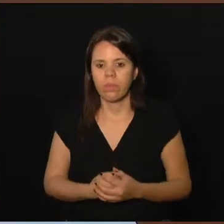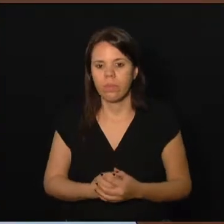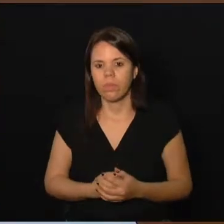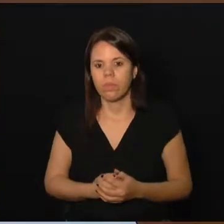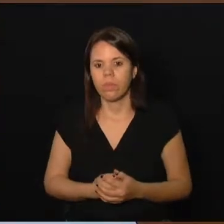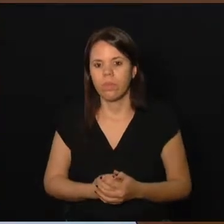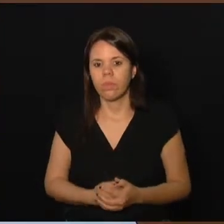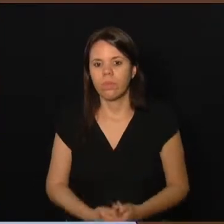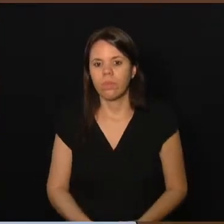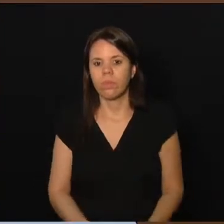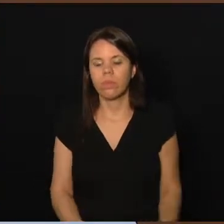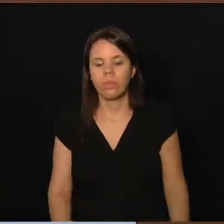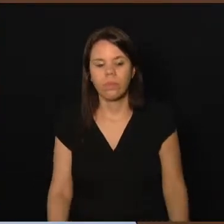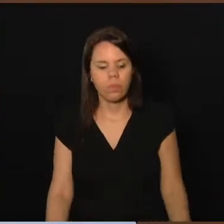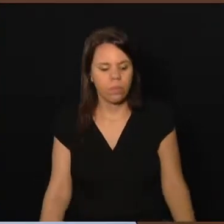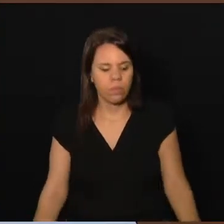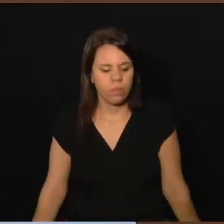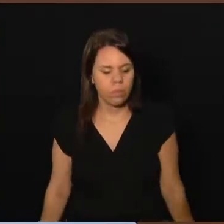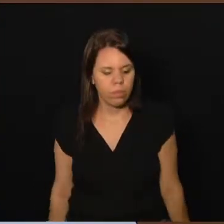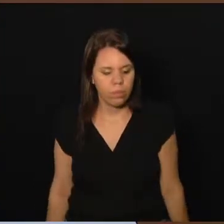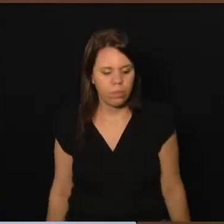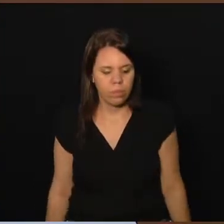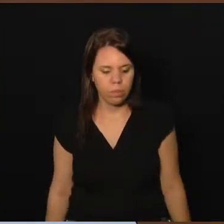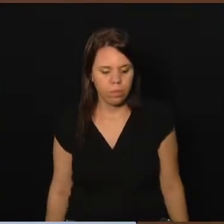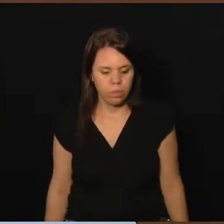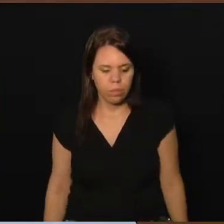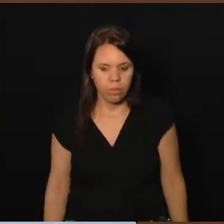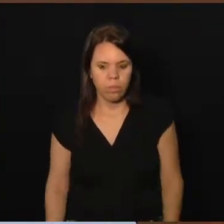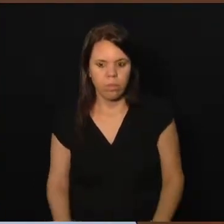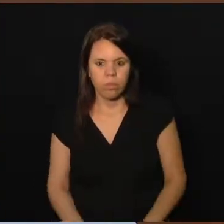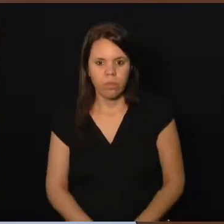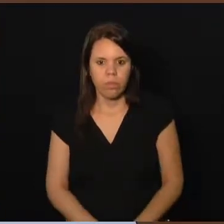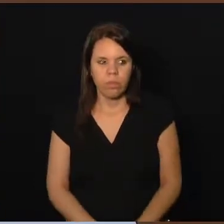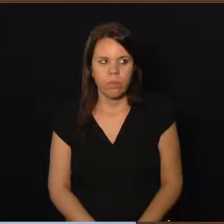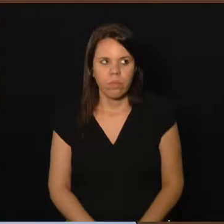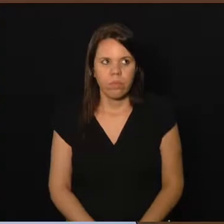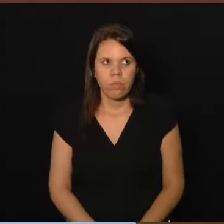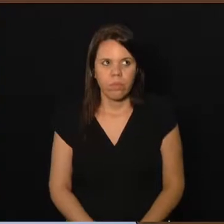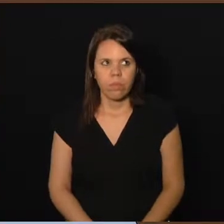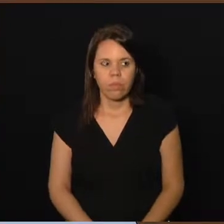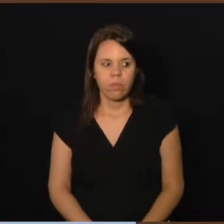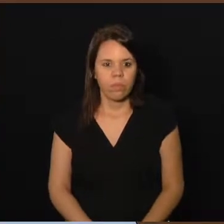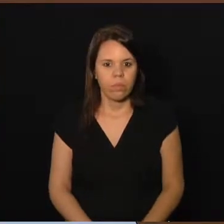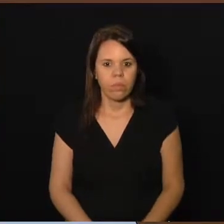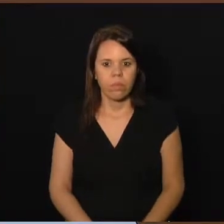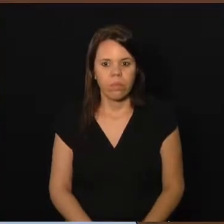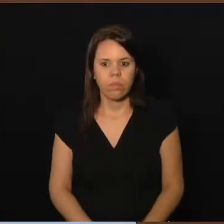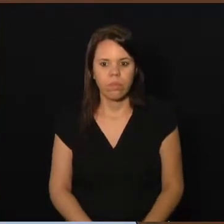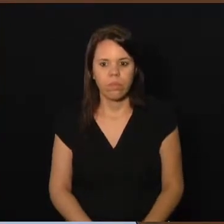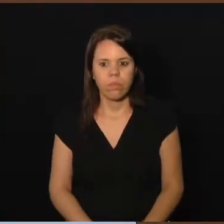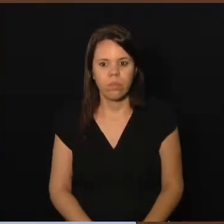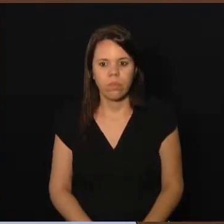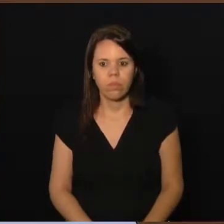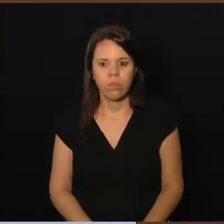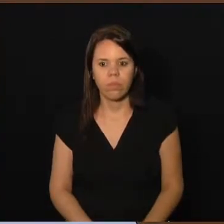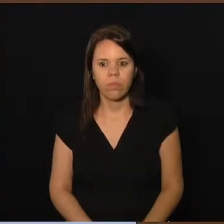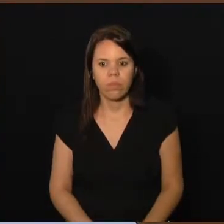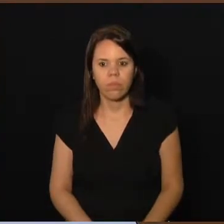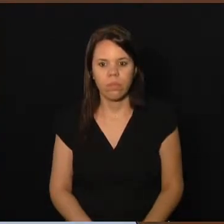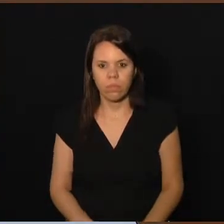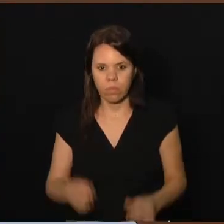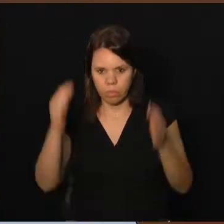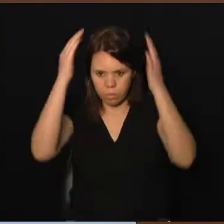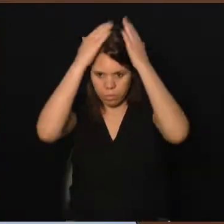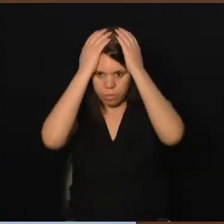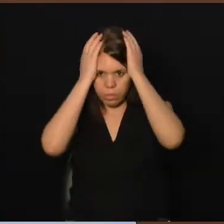uma reação desses proprietários, né? E recentemente ocorreu isso em São Paulo.